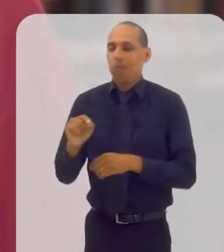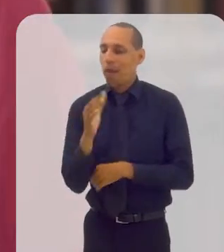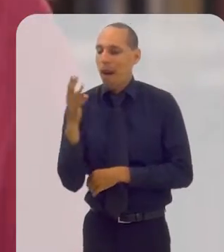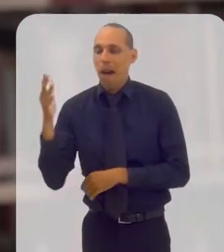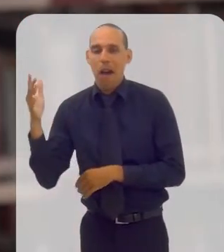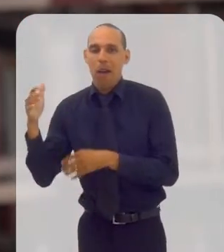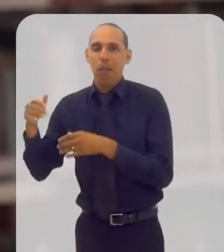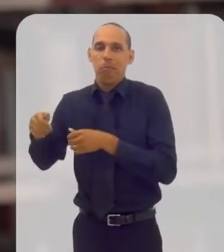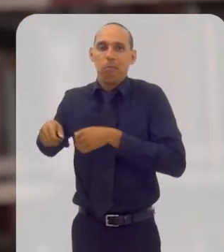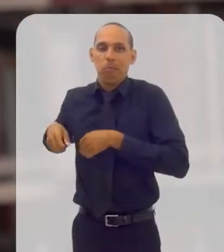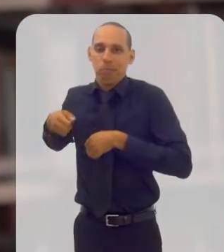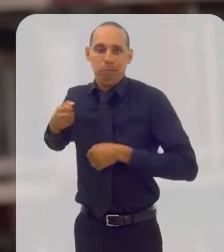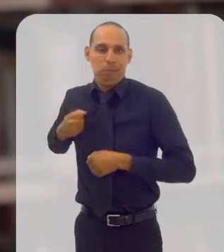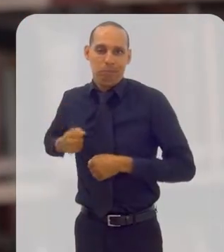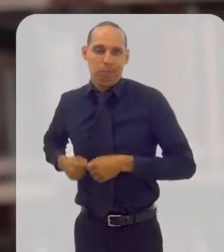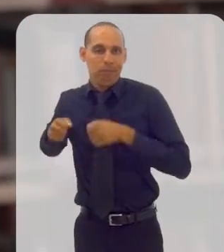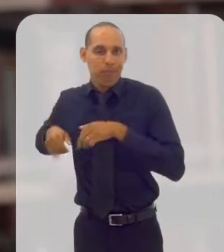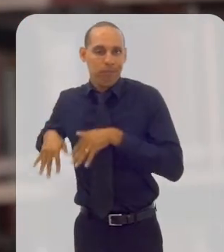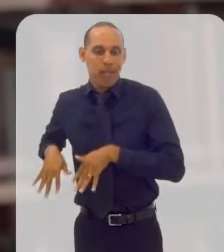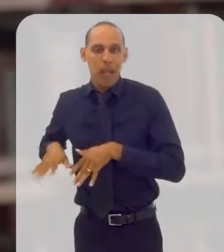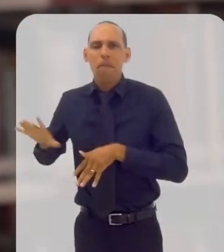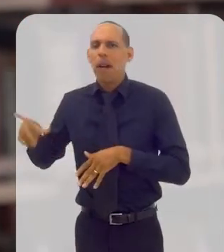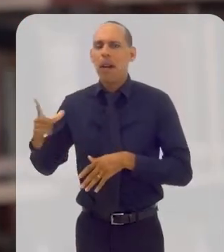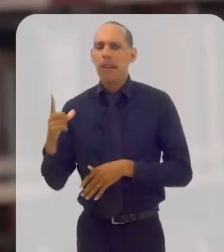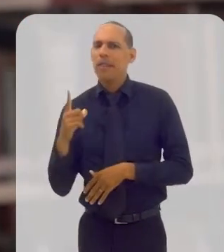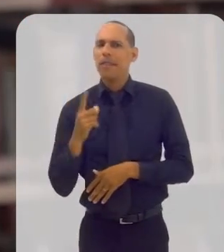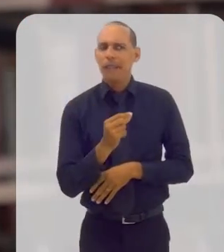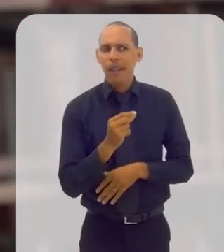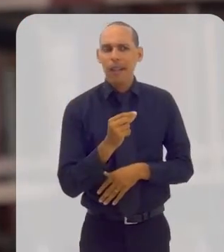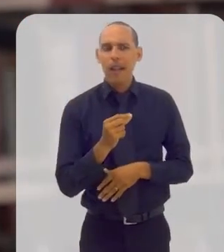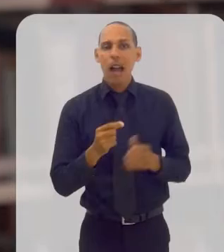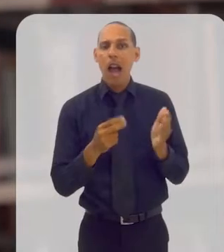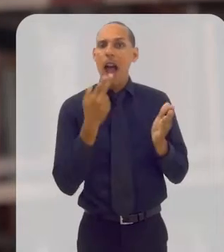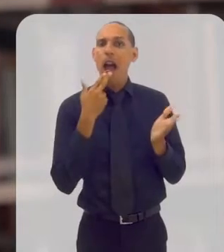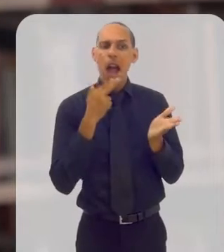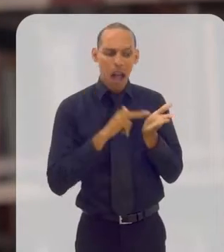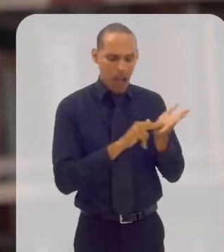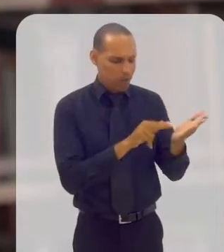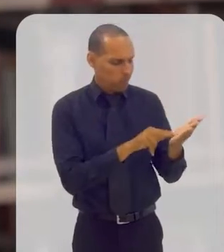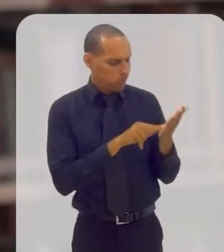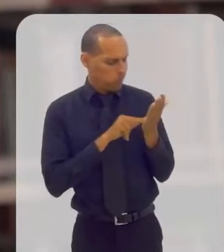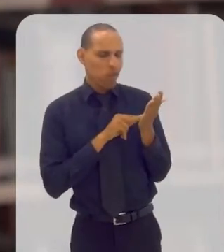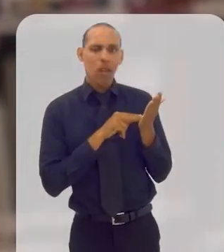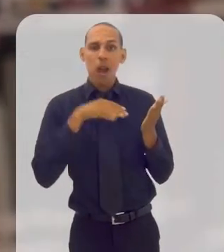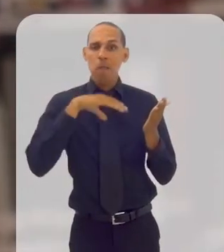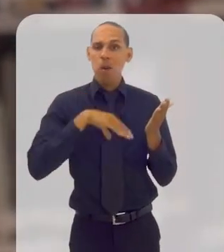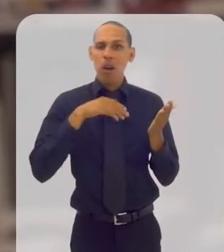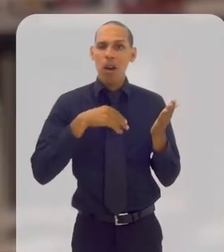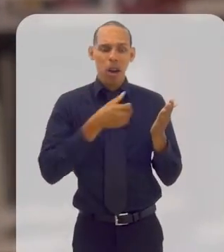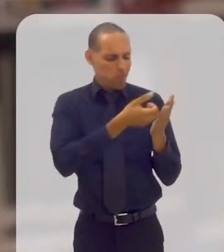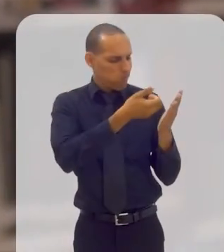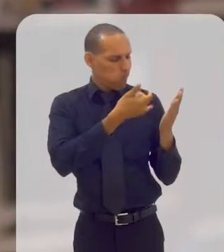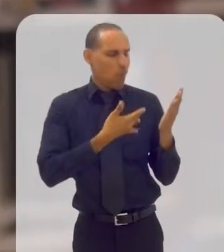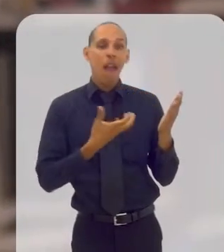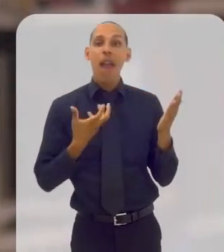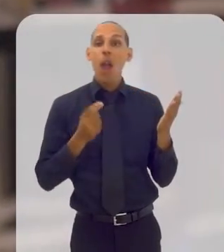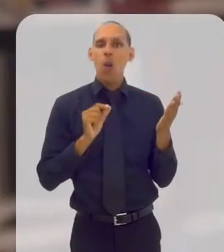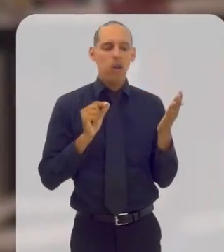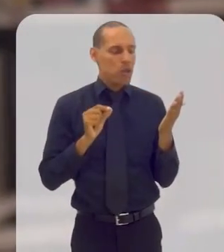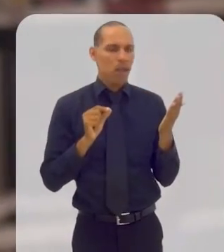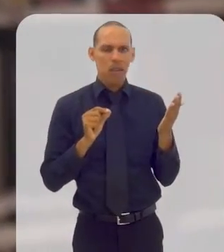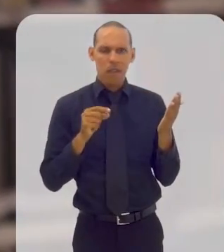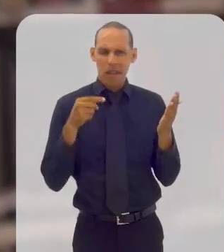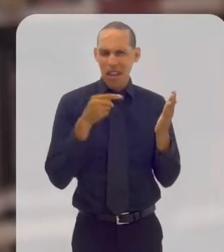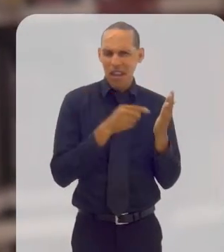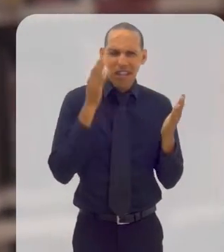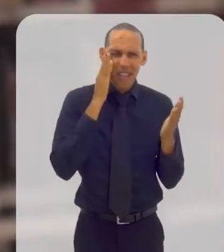me entendem. E foi saindo de uma dessas moitas que dizem que ele recebeu uma carta contando as intenções de Portugal. É improvável que ele só tenha